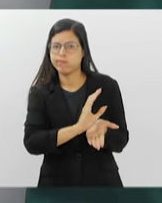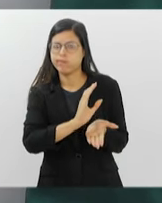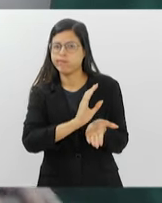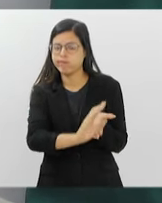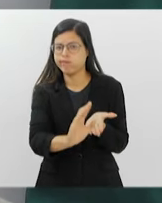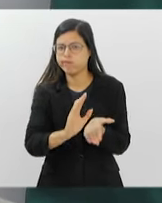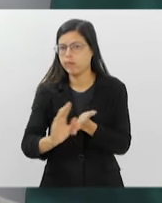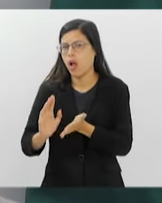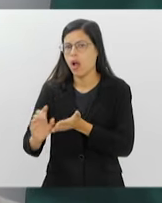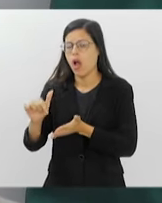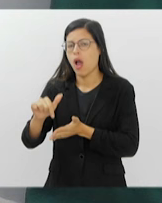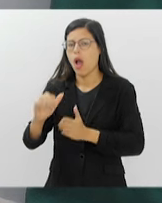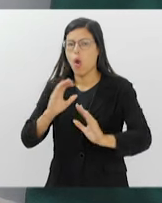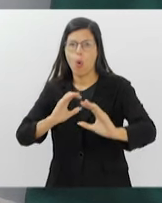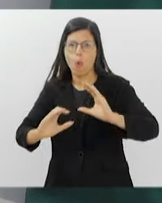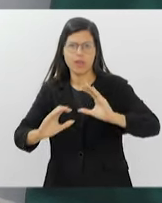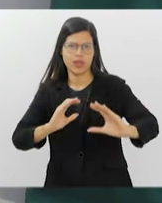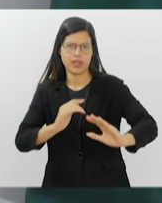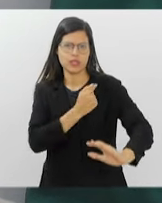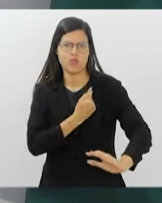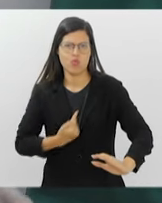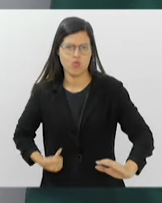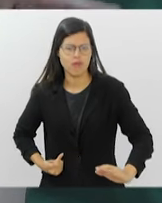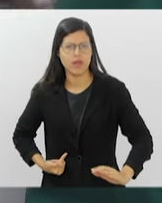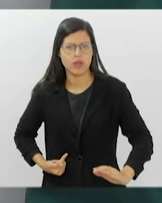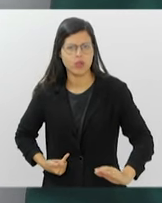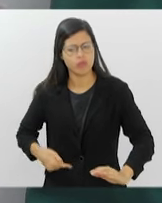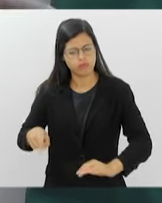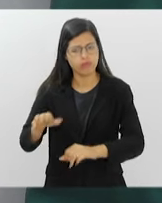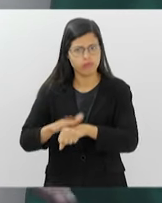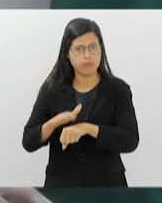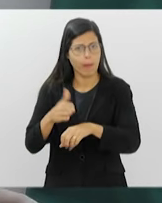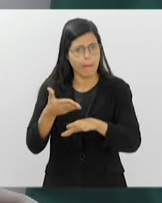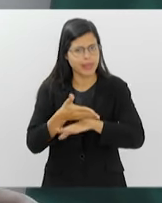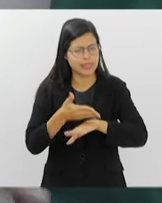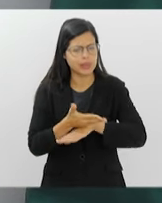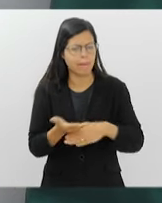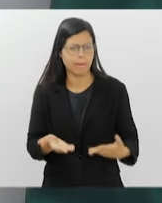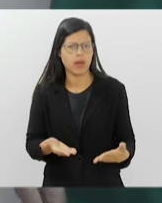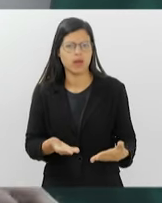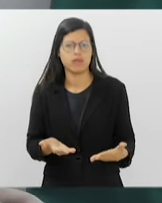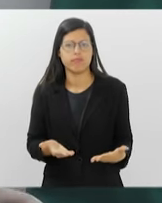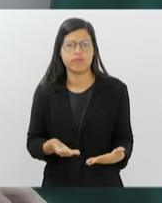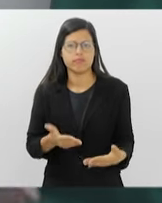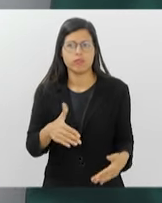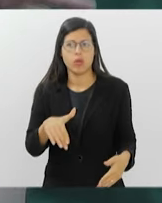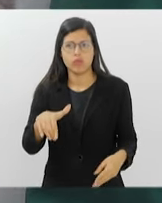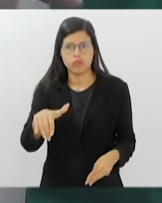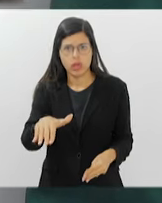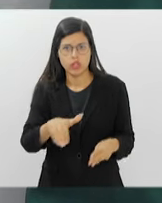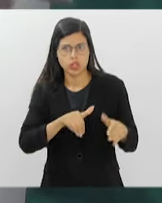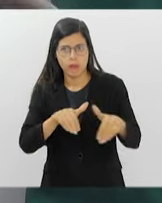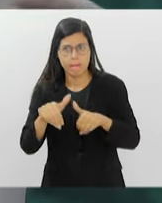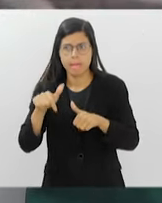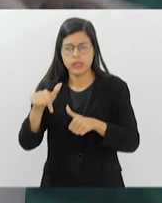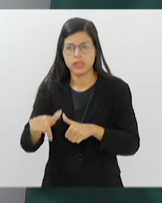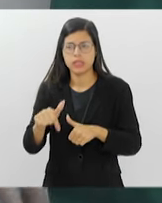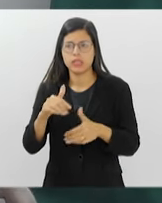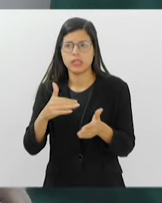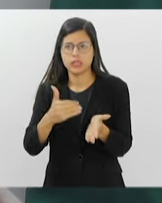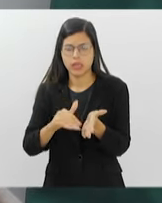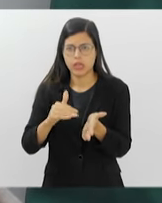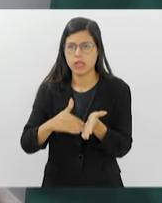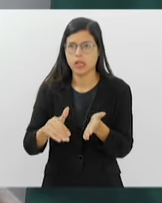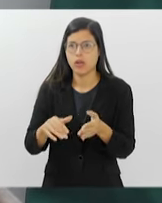ele tem participação Pô então Presidente eu acho que além da convocação dos secretários su citados eu quero também deliberar